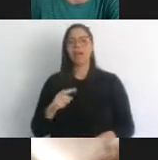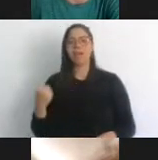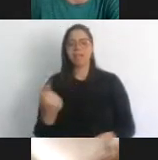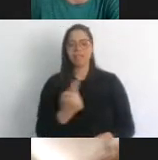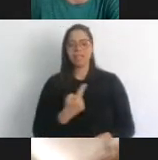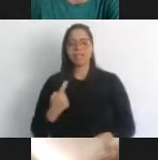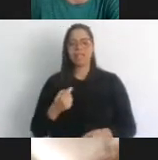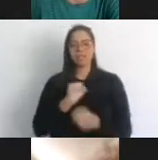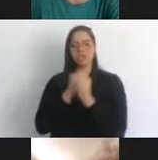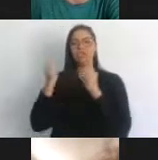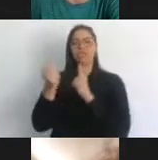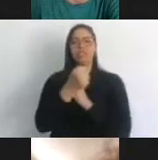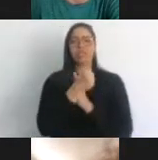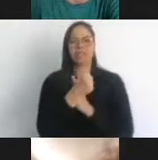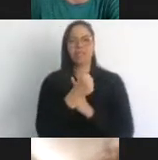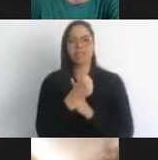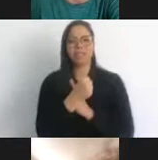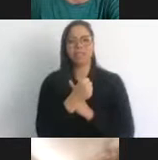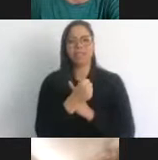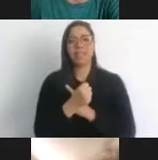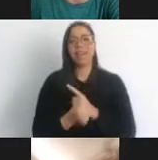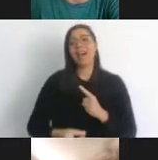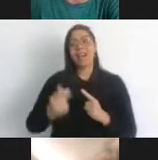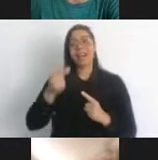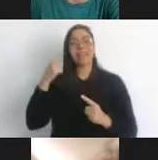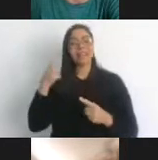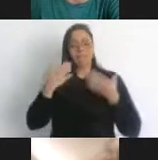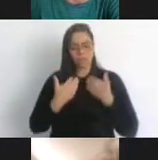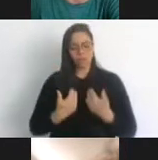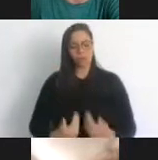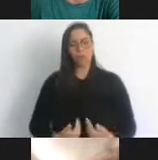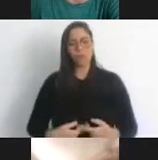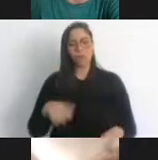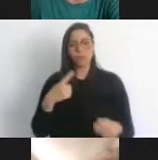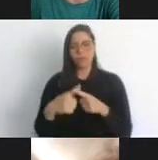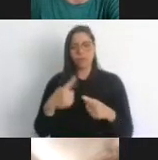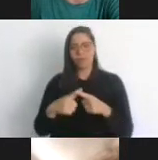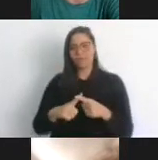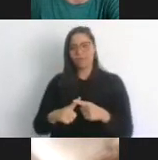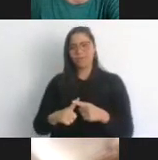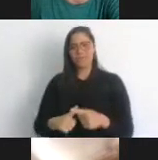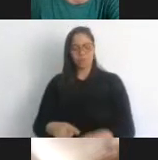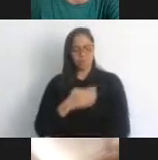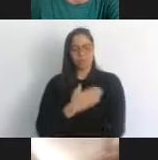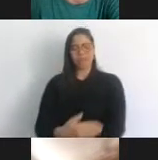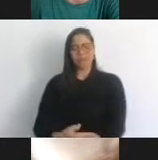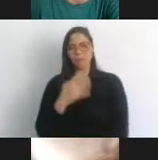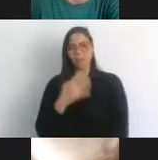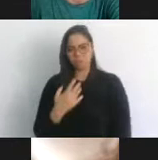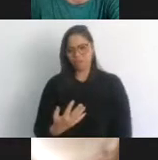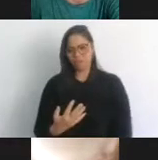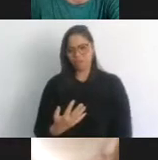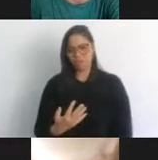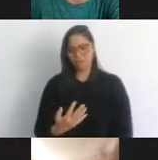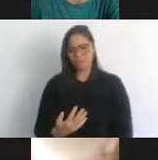espaço disso sociedade contemporânea naquele corpo por conta de uma cor é isso vocês